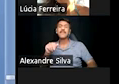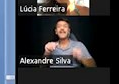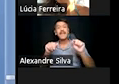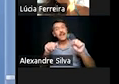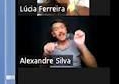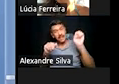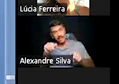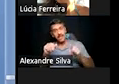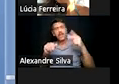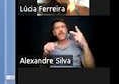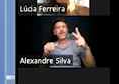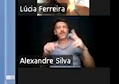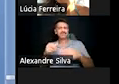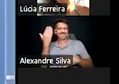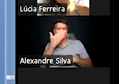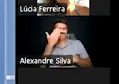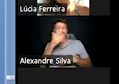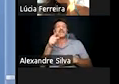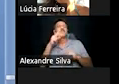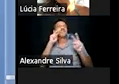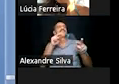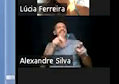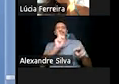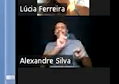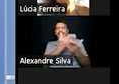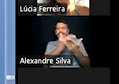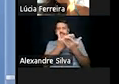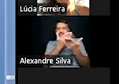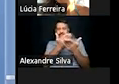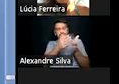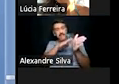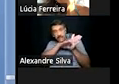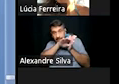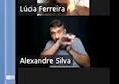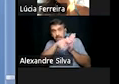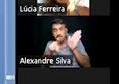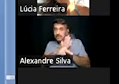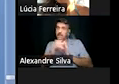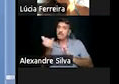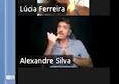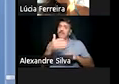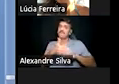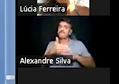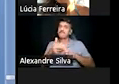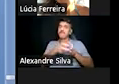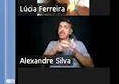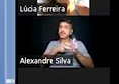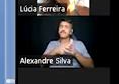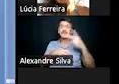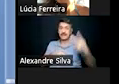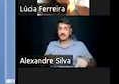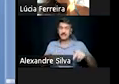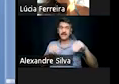gente não os observa. Então, a existência de fósseis no nosso território é algo muito comum,